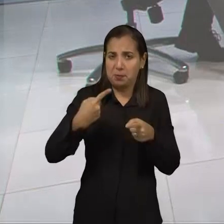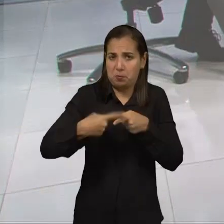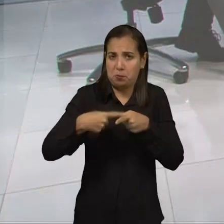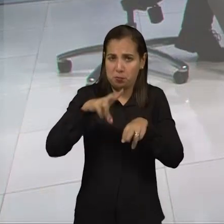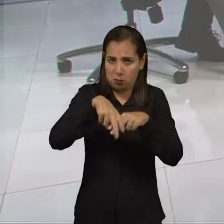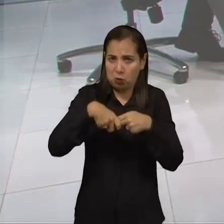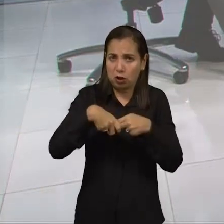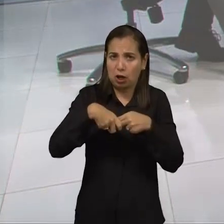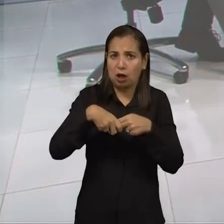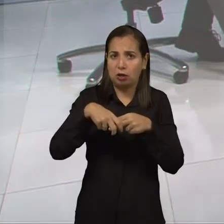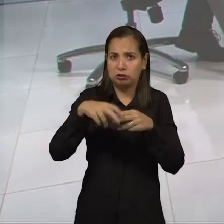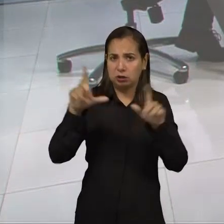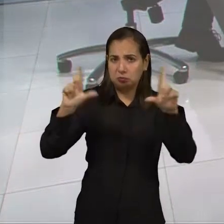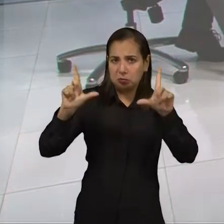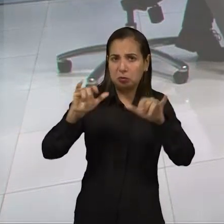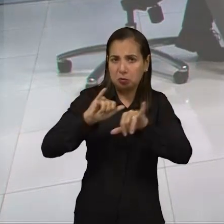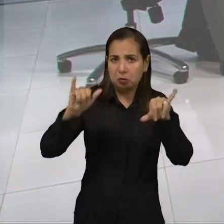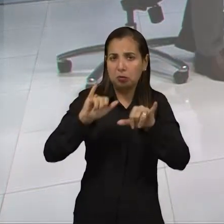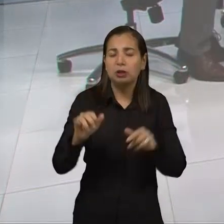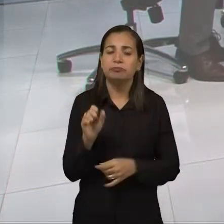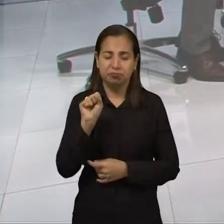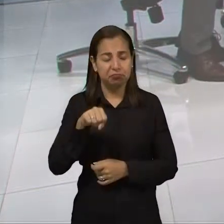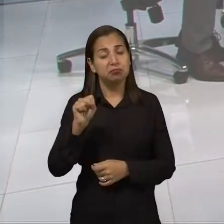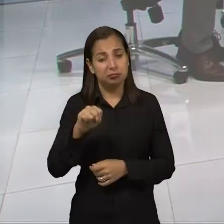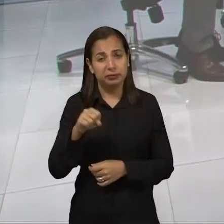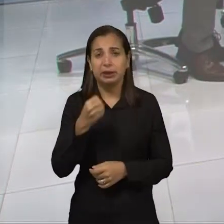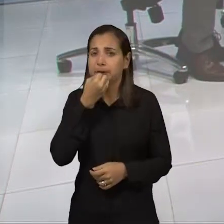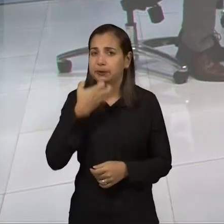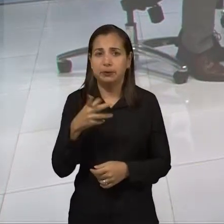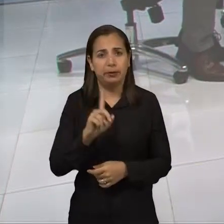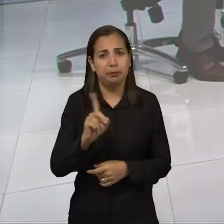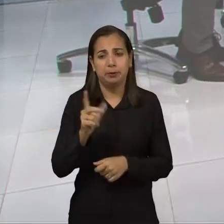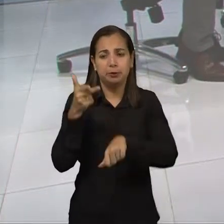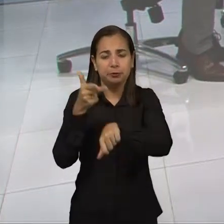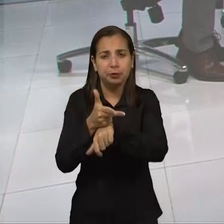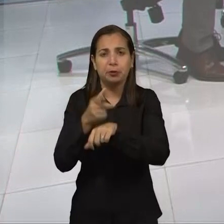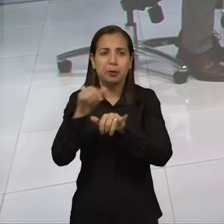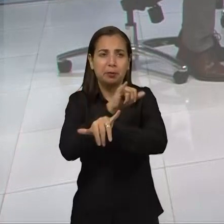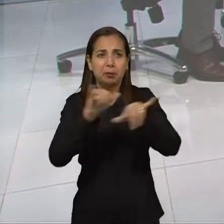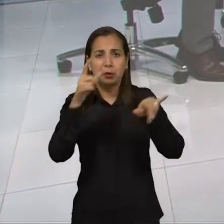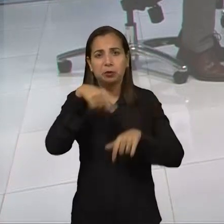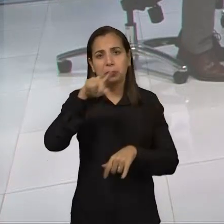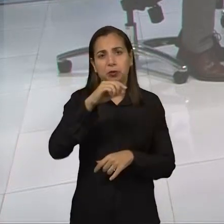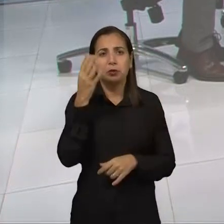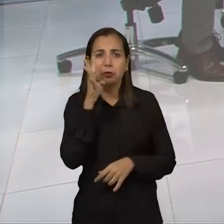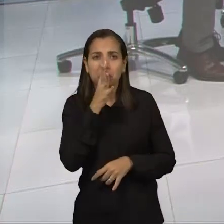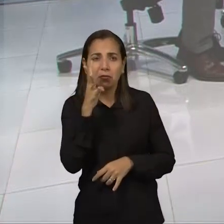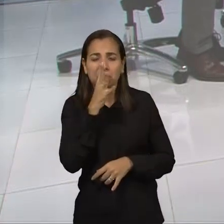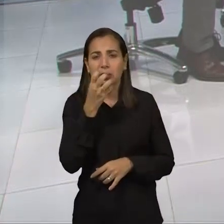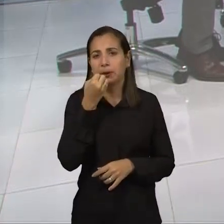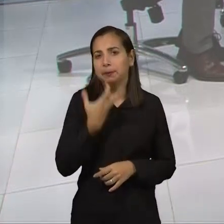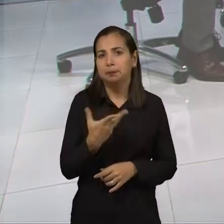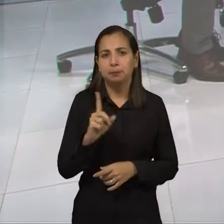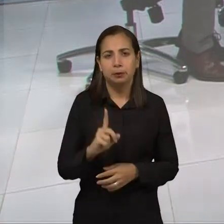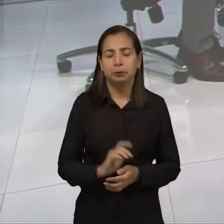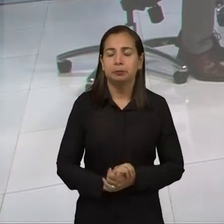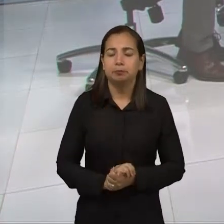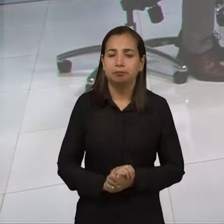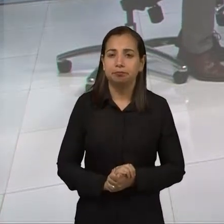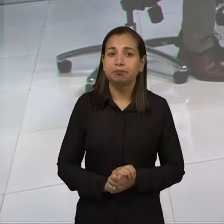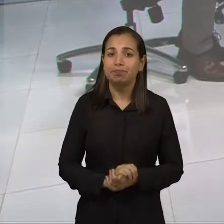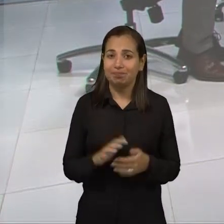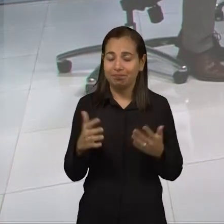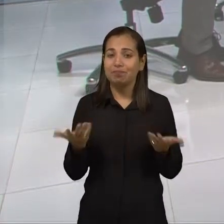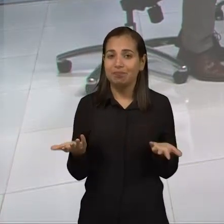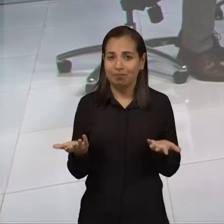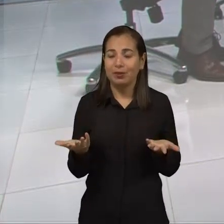Mídia, da mediatização do julgamento. Deixa eu ouvir o professor Rômulo, então, qual é a sua percepção sobre isso? Essa questão da mídia... O que